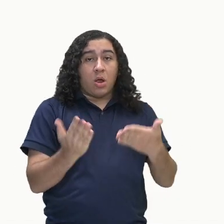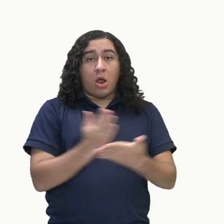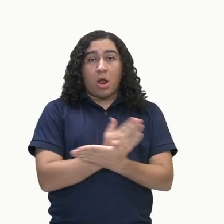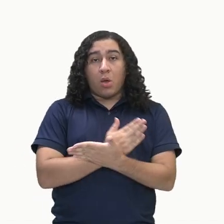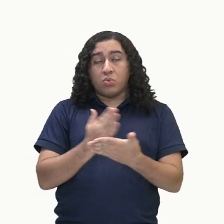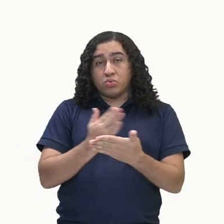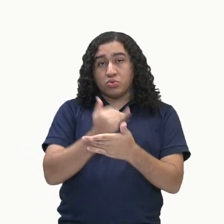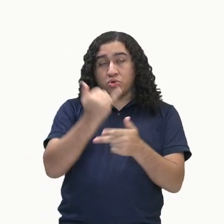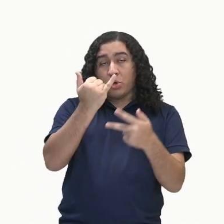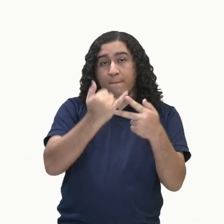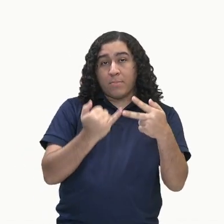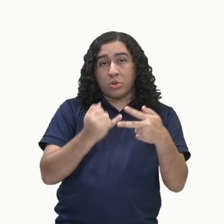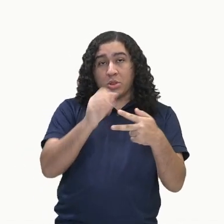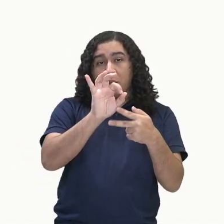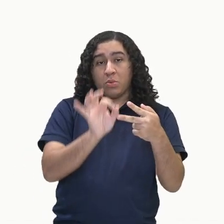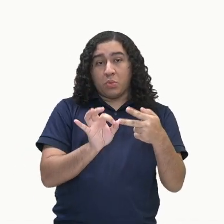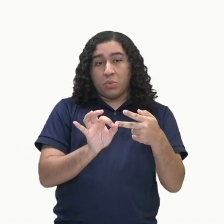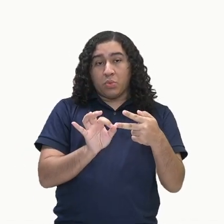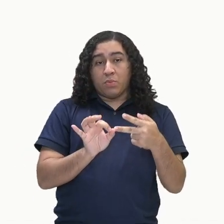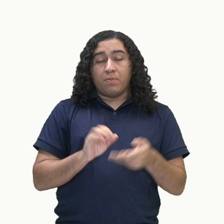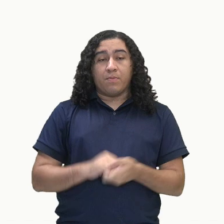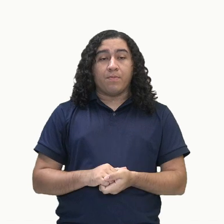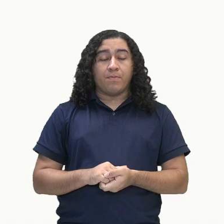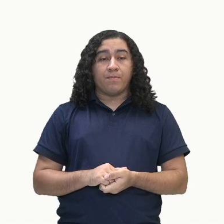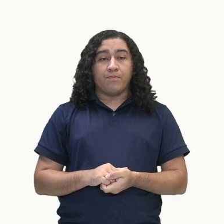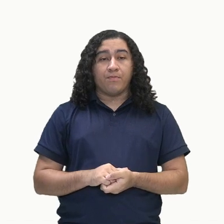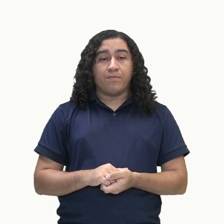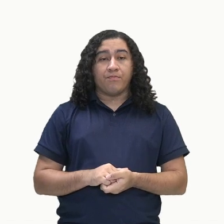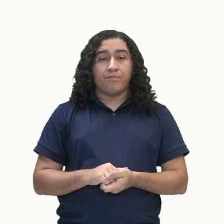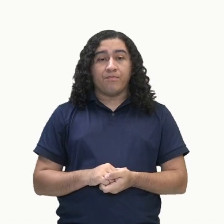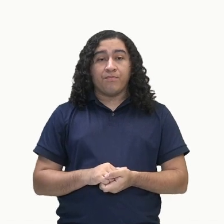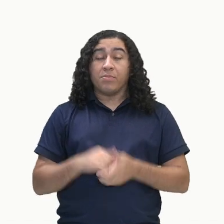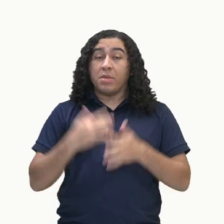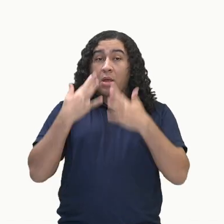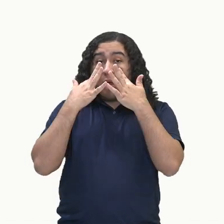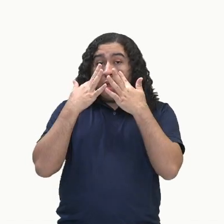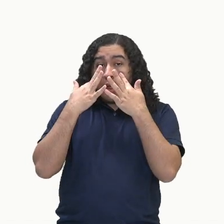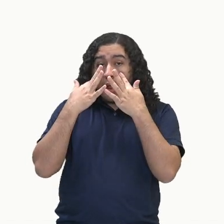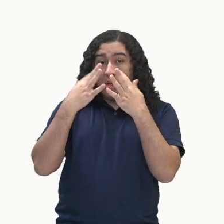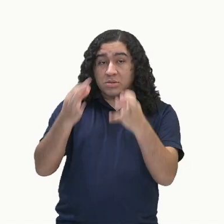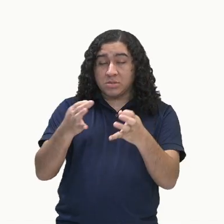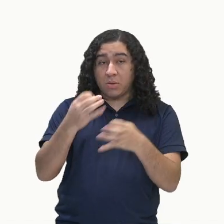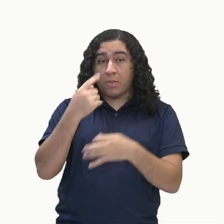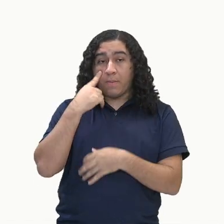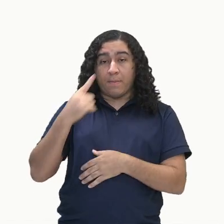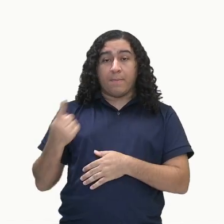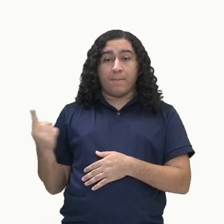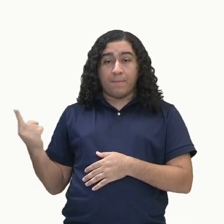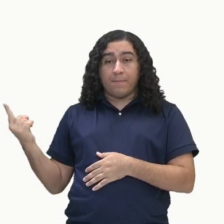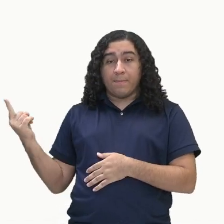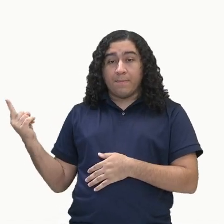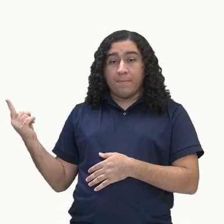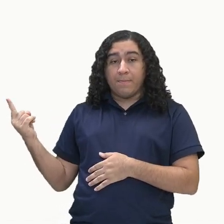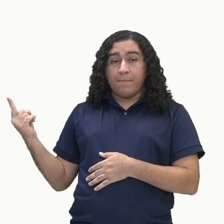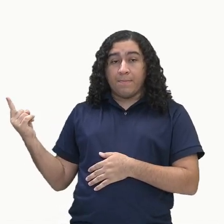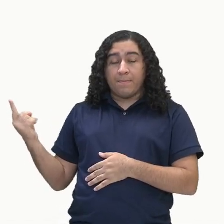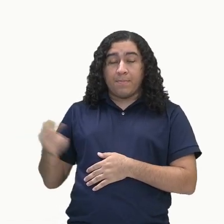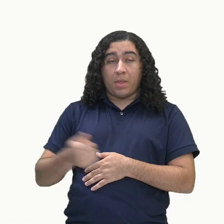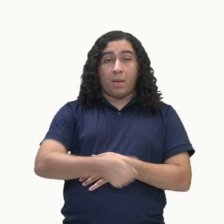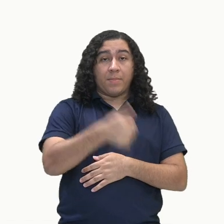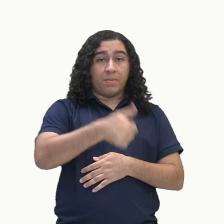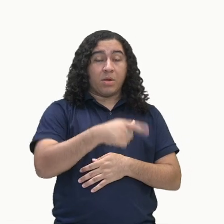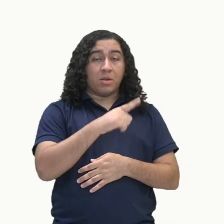representação aqui, olha, esse lado aqui mede 2 tracinhos. Ó. Esse aqui também mede 2 tracinhos, esse aqui também mede